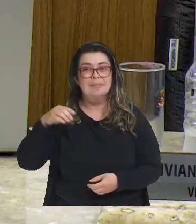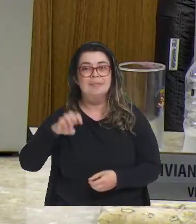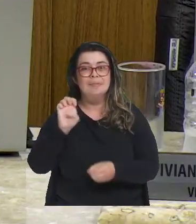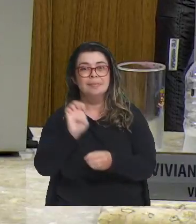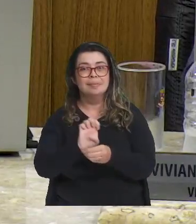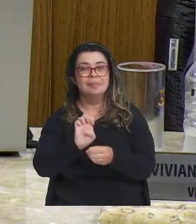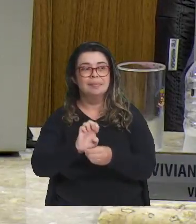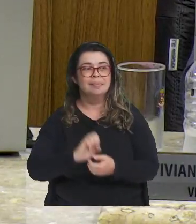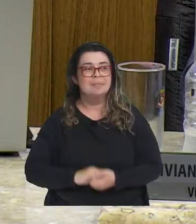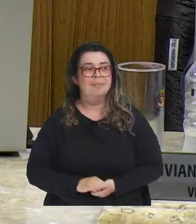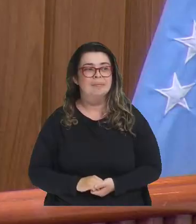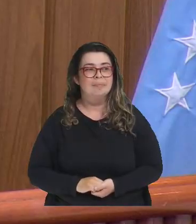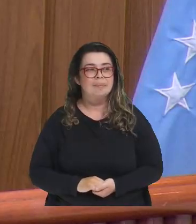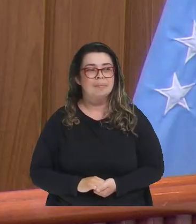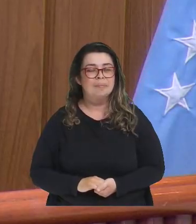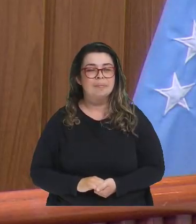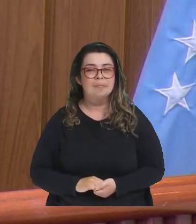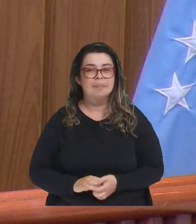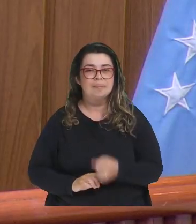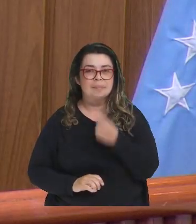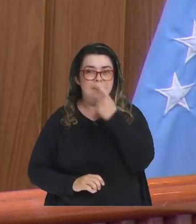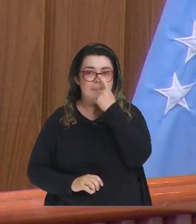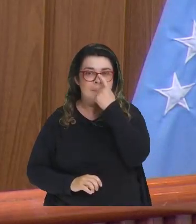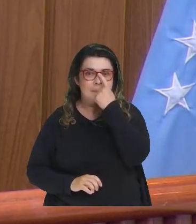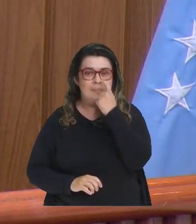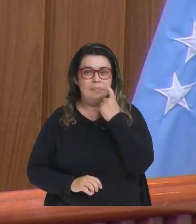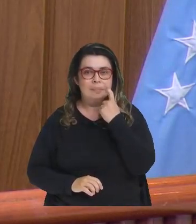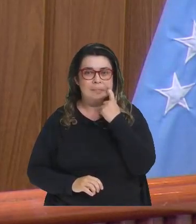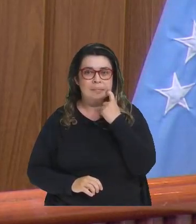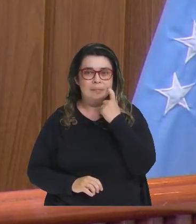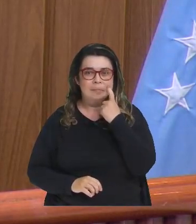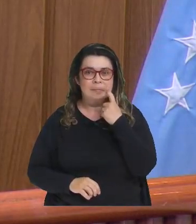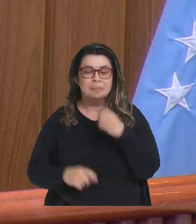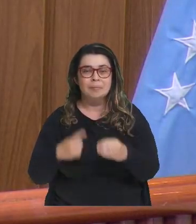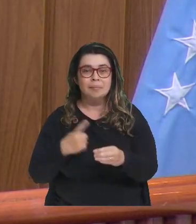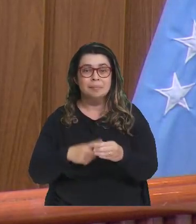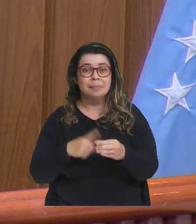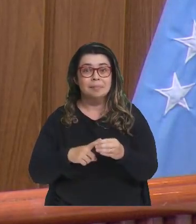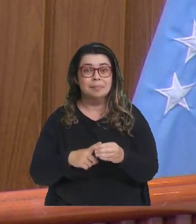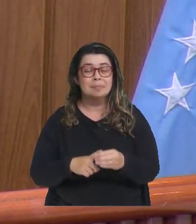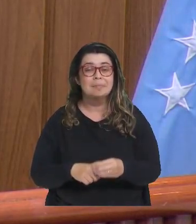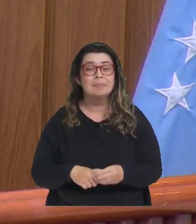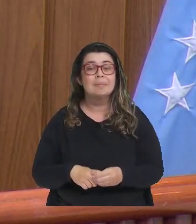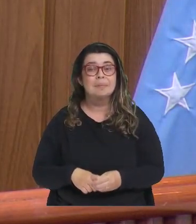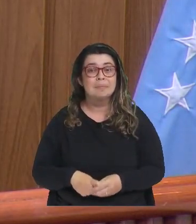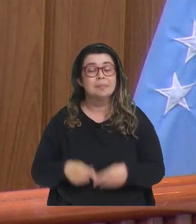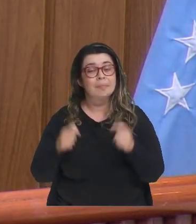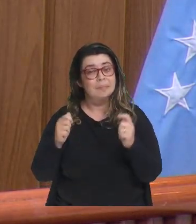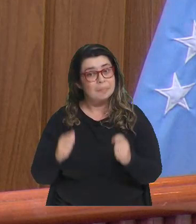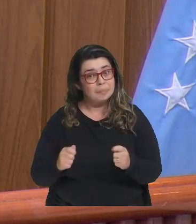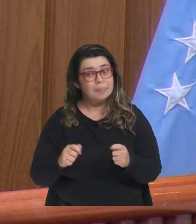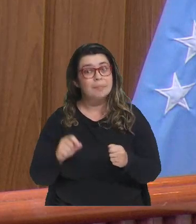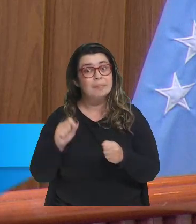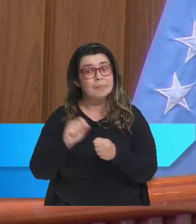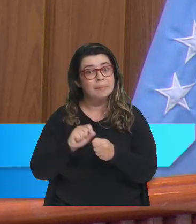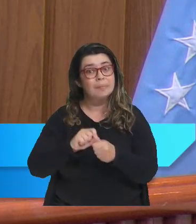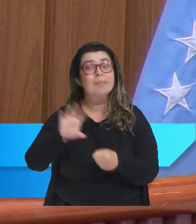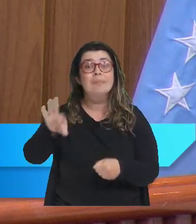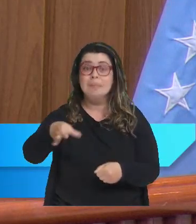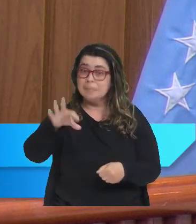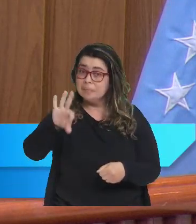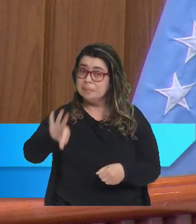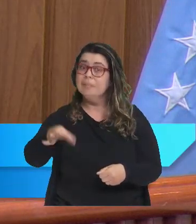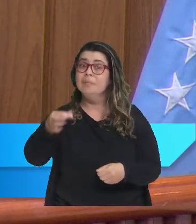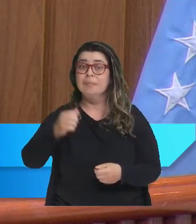É uma oportunidade que a cidade toda teve. A cidade teve em suas mãos a oportunidade